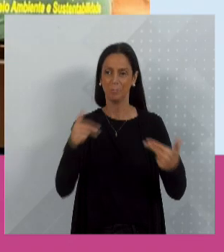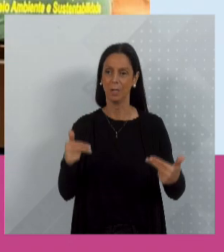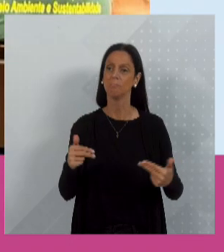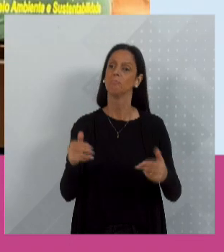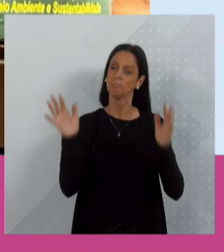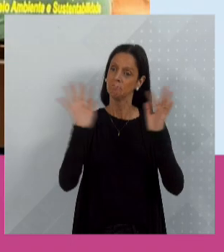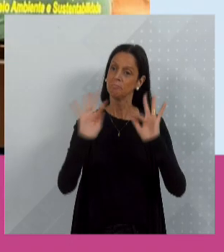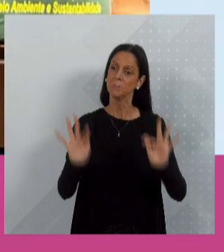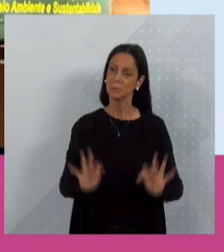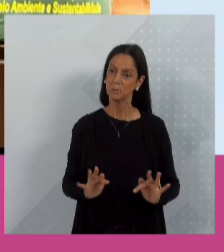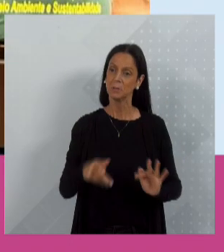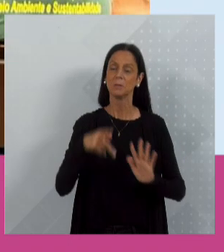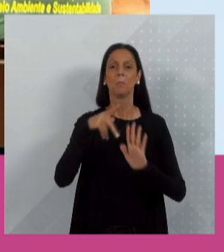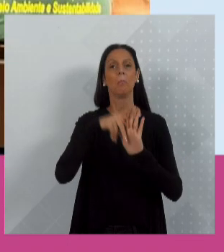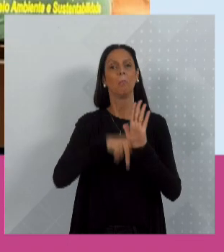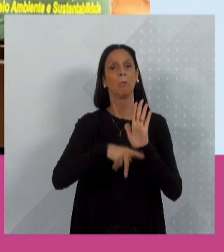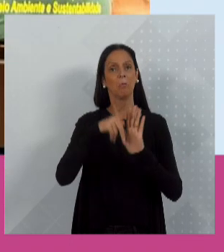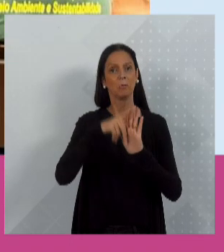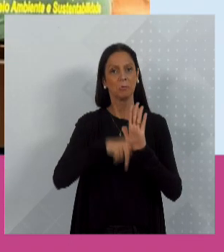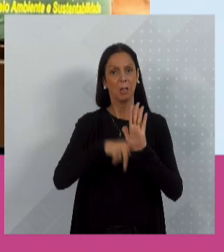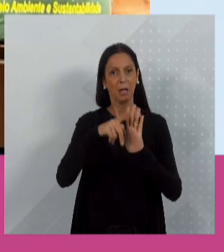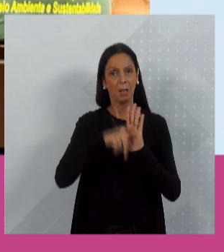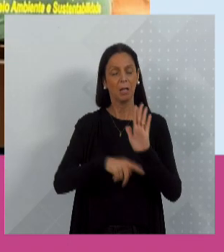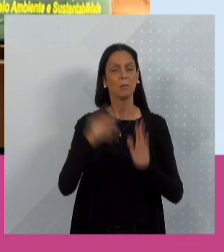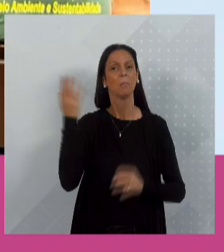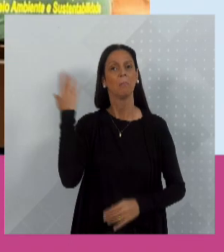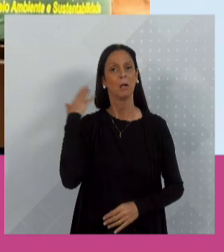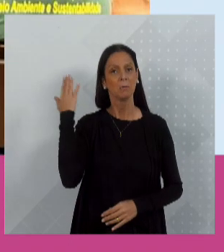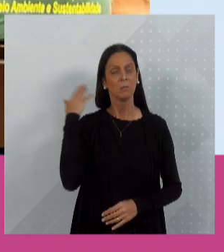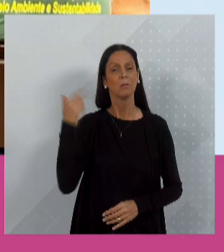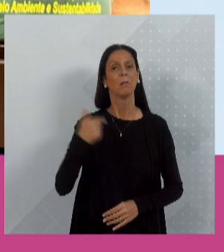porque isso foi um projeto sugerido por